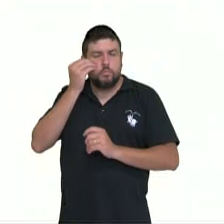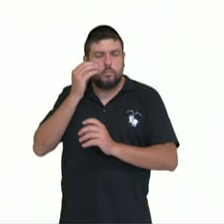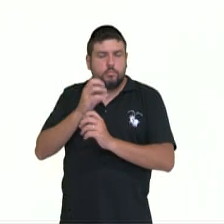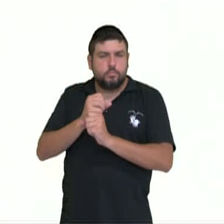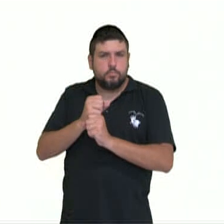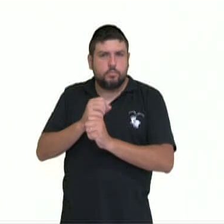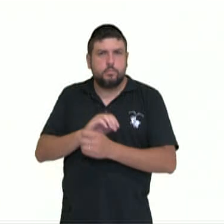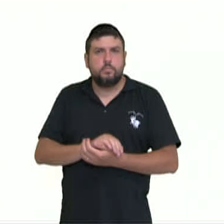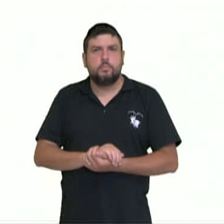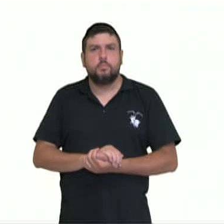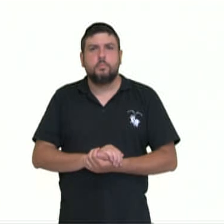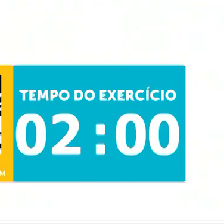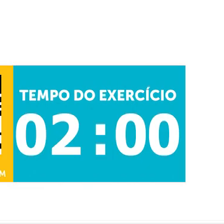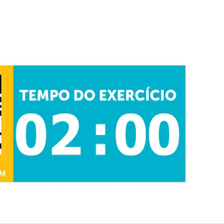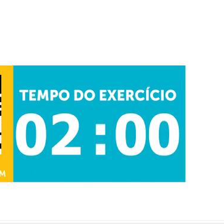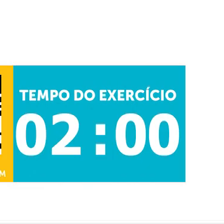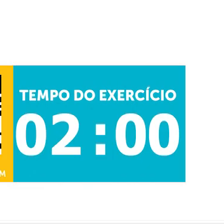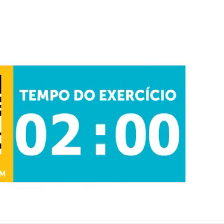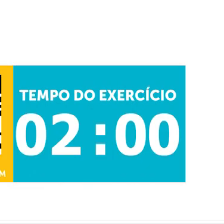já volto.